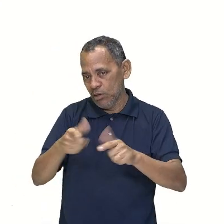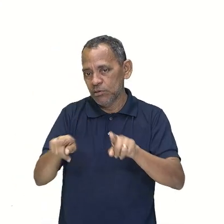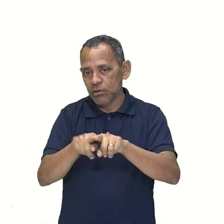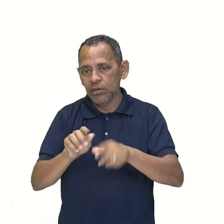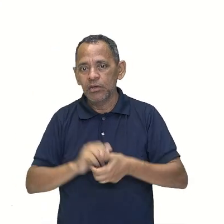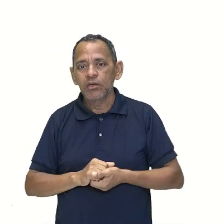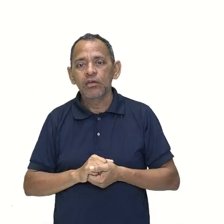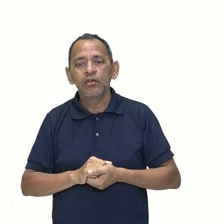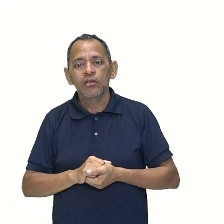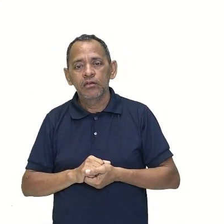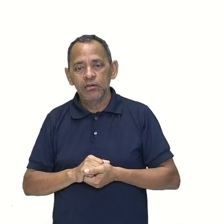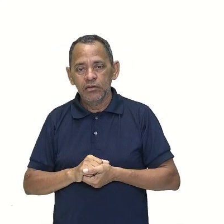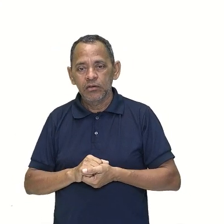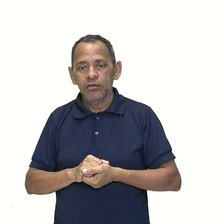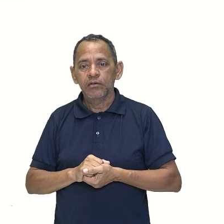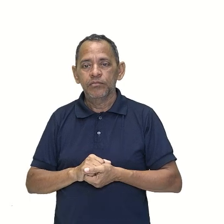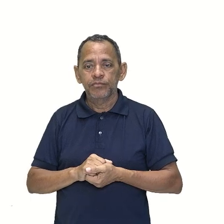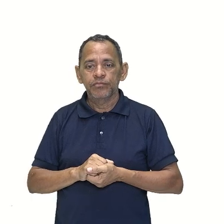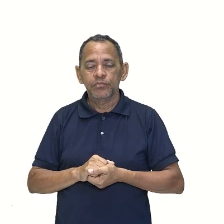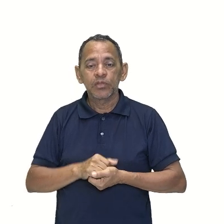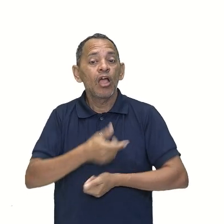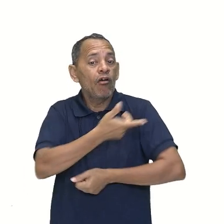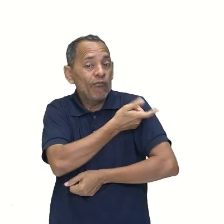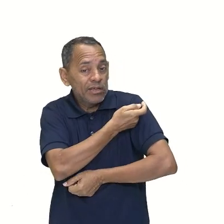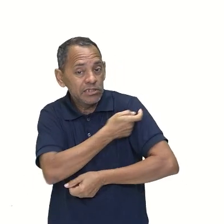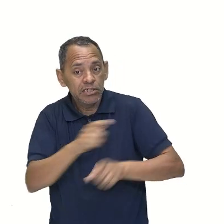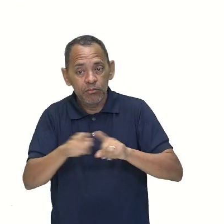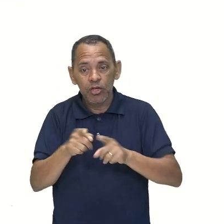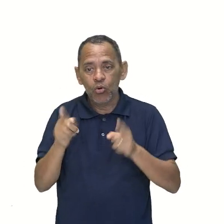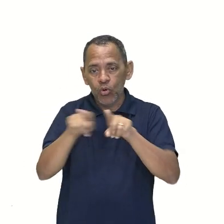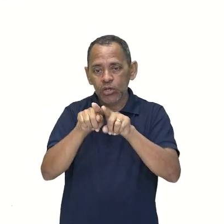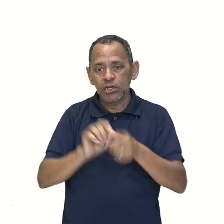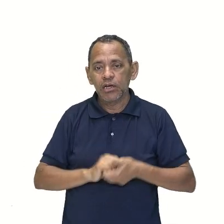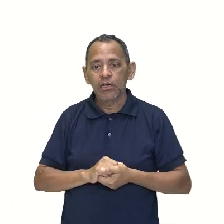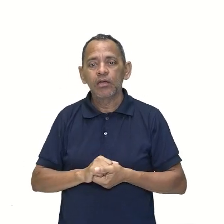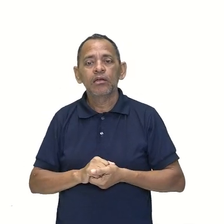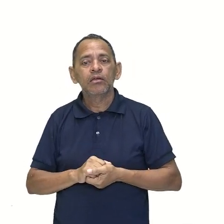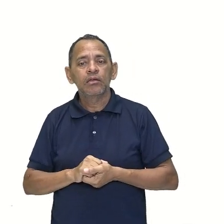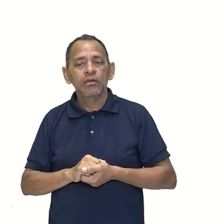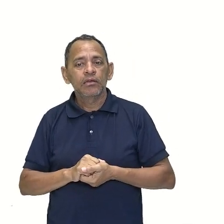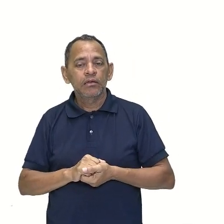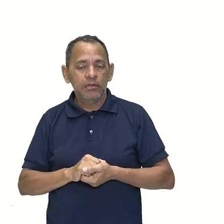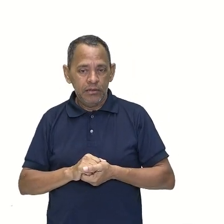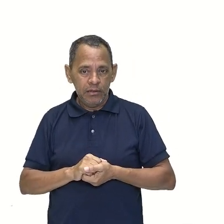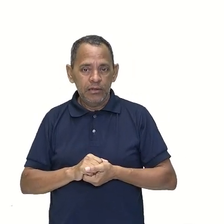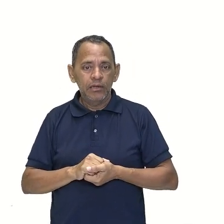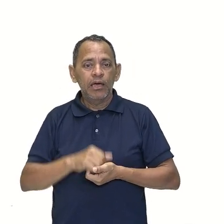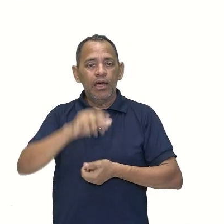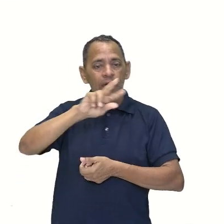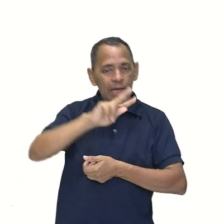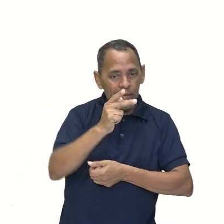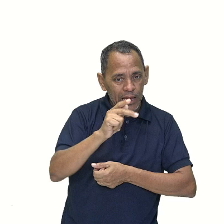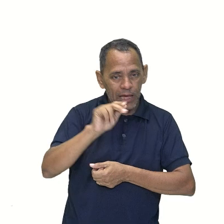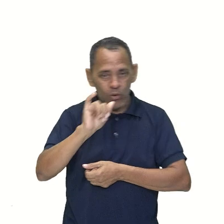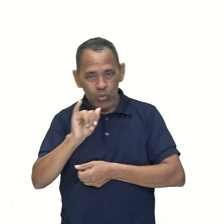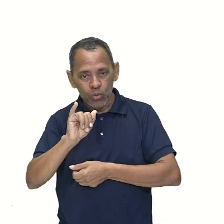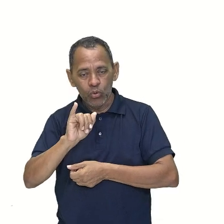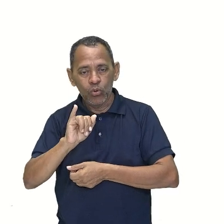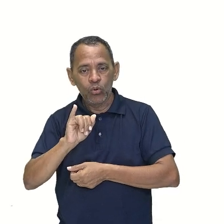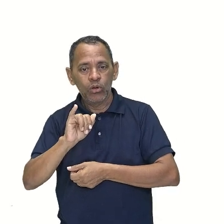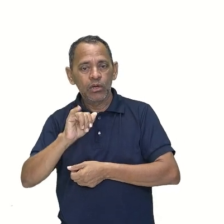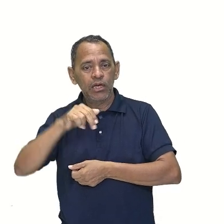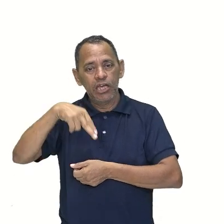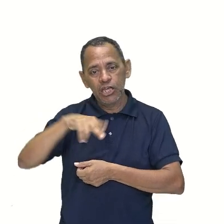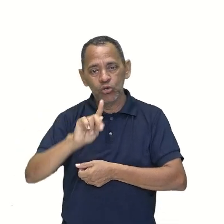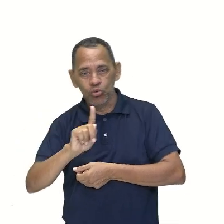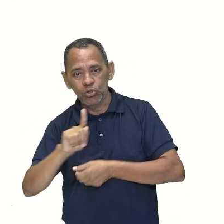contra a influenza, a pneumocócica, e também vamos ter a disponibilização dessas